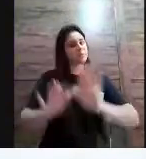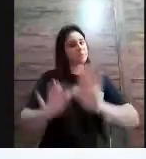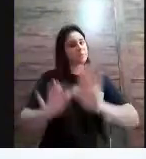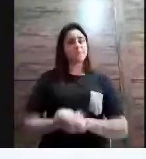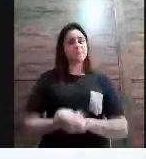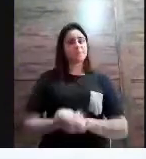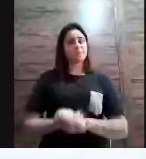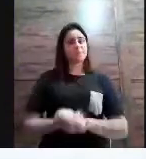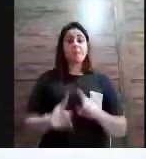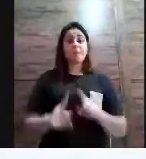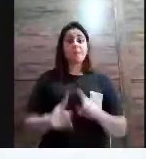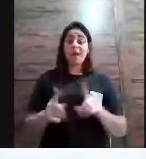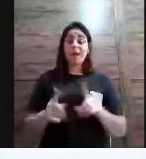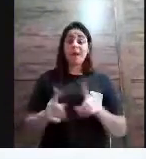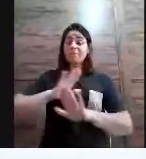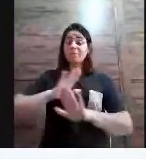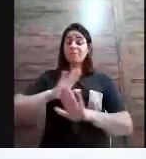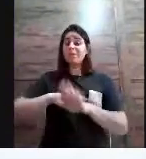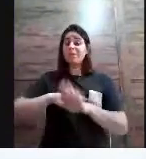problema?